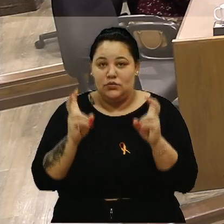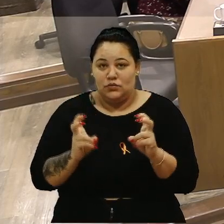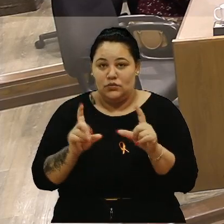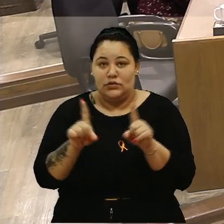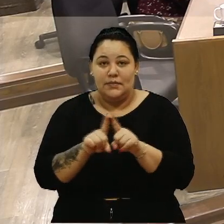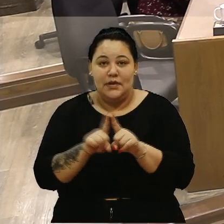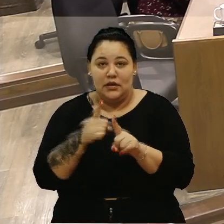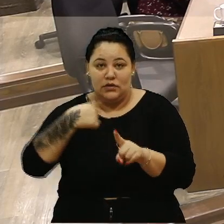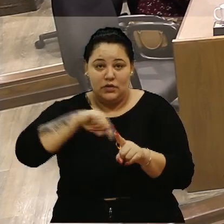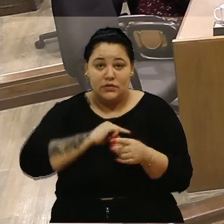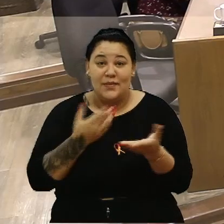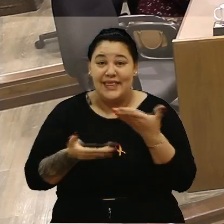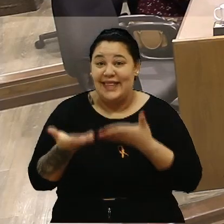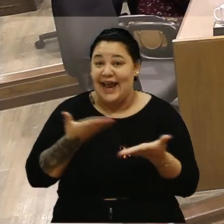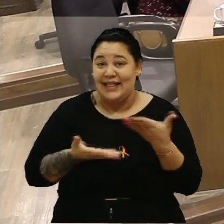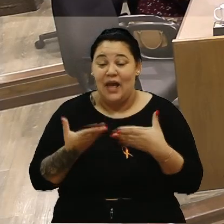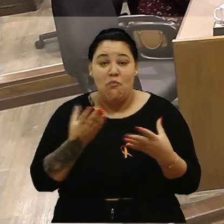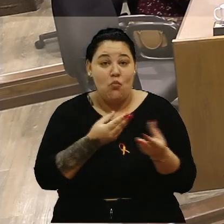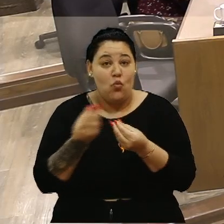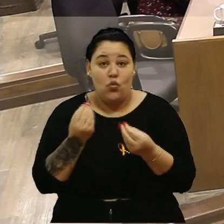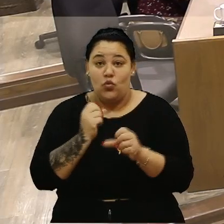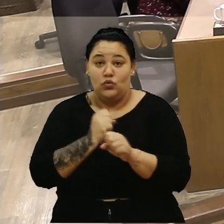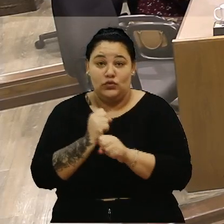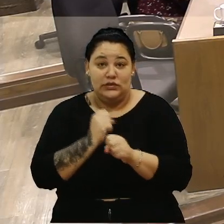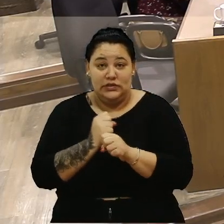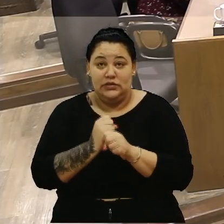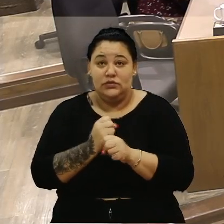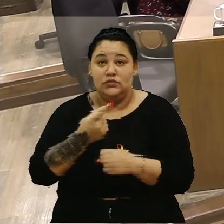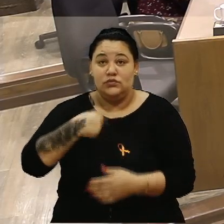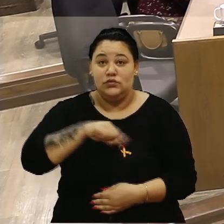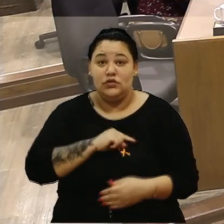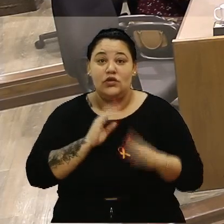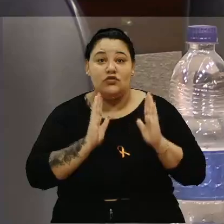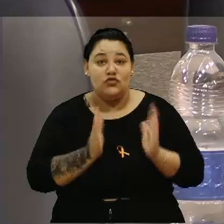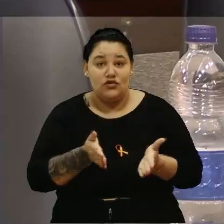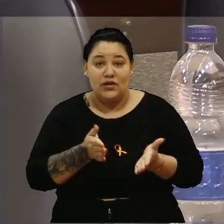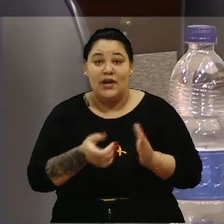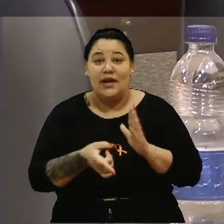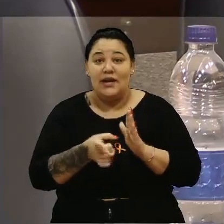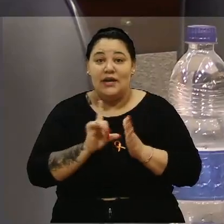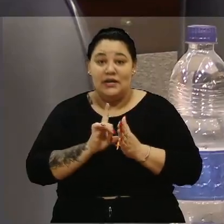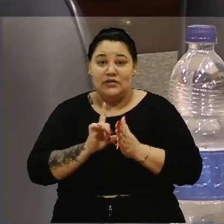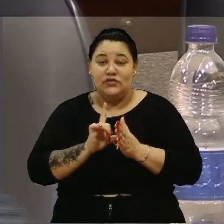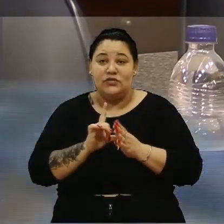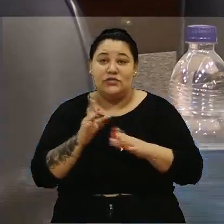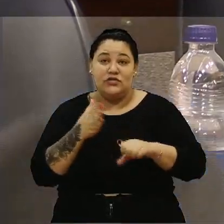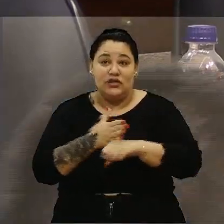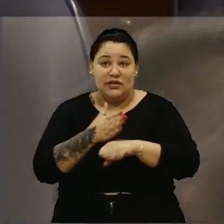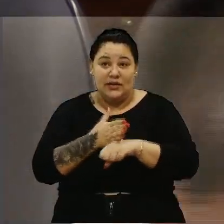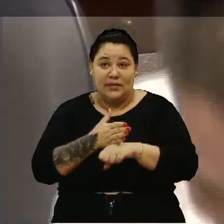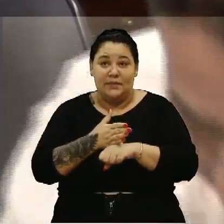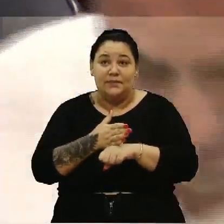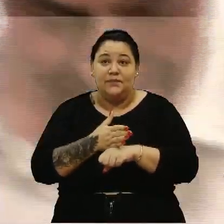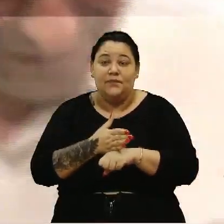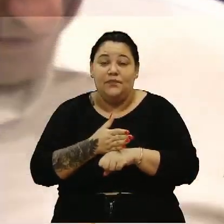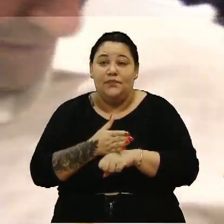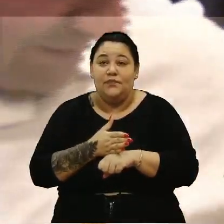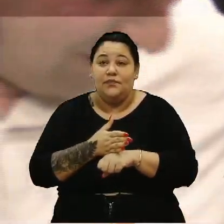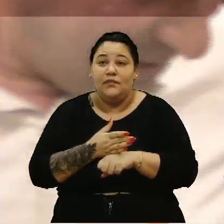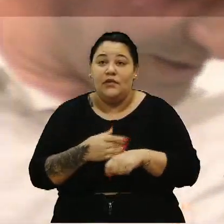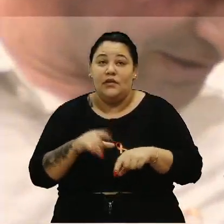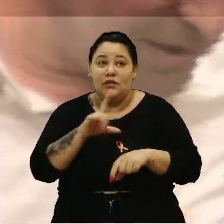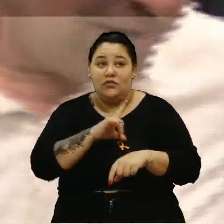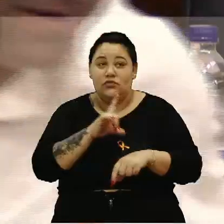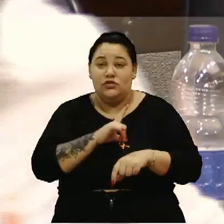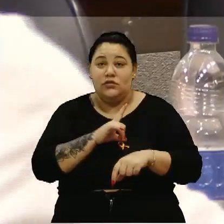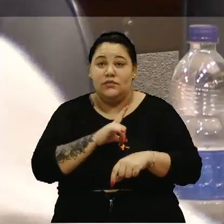vai tratar muito esse ano. É um tema que eu vinha, antes de entrar aqui para casa, eu tinha uma preocupação muito grande, que